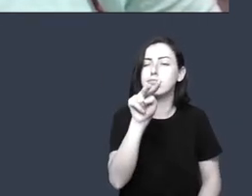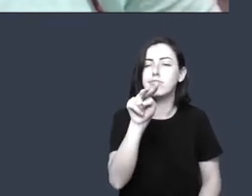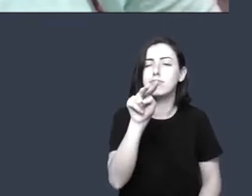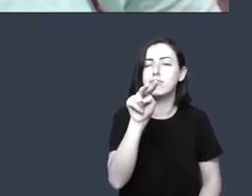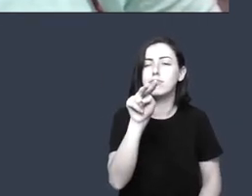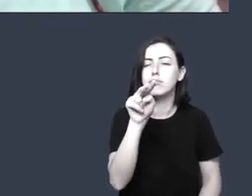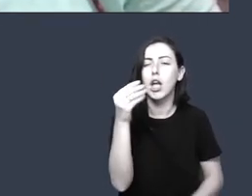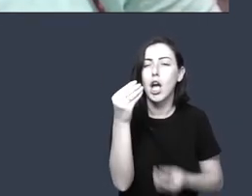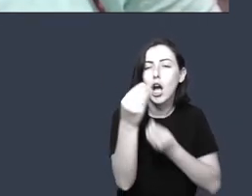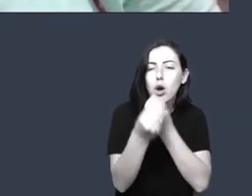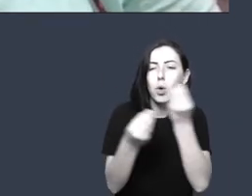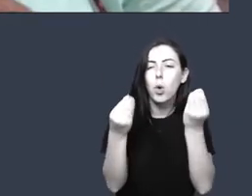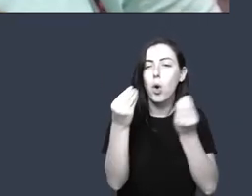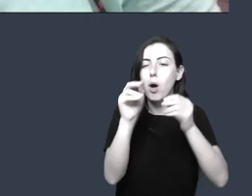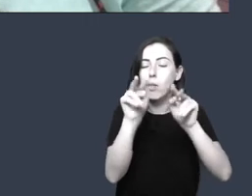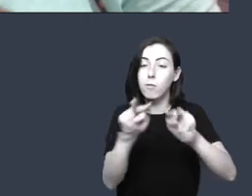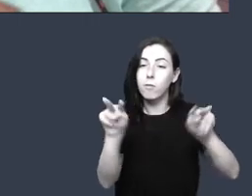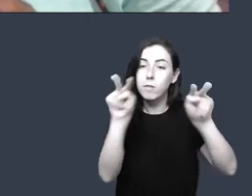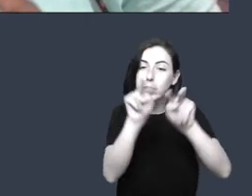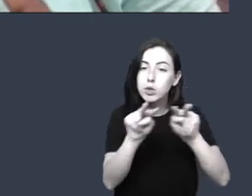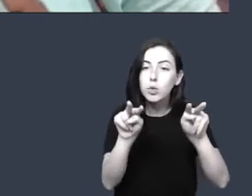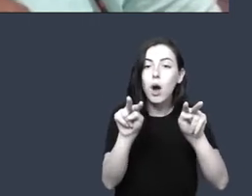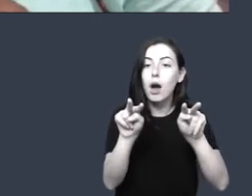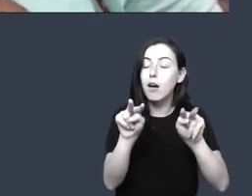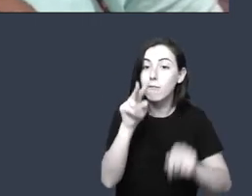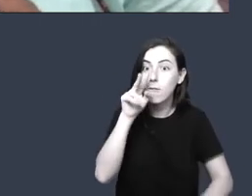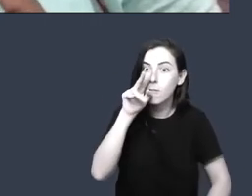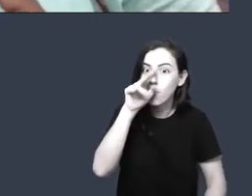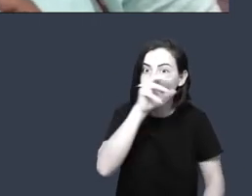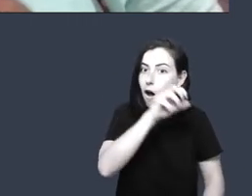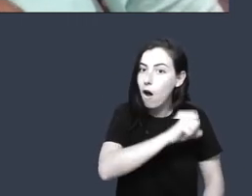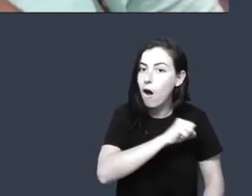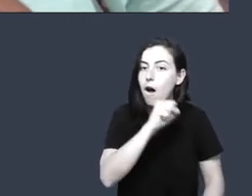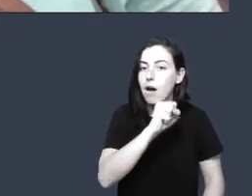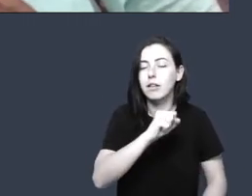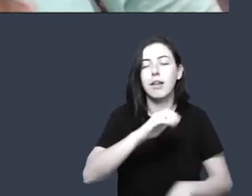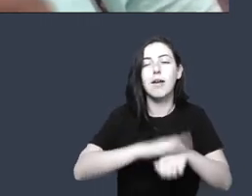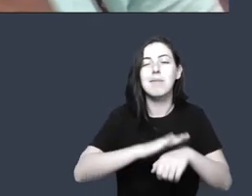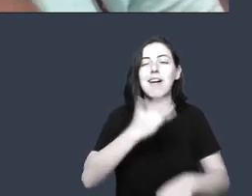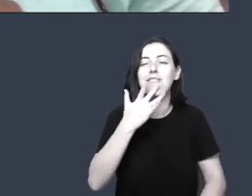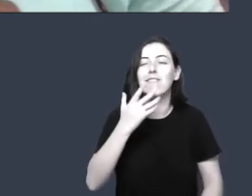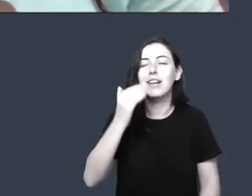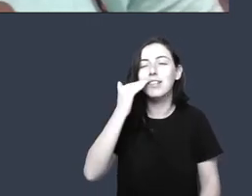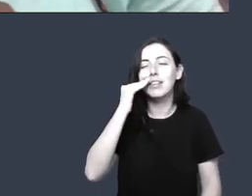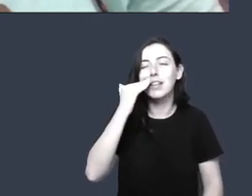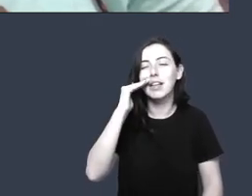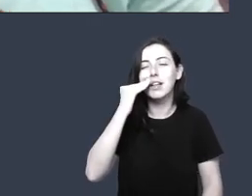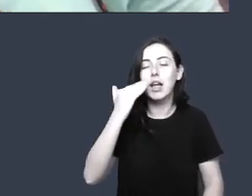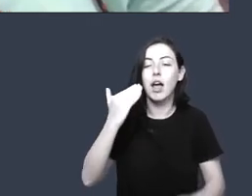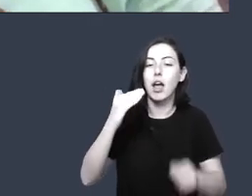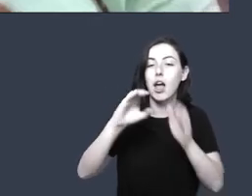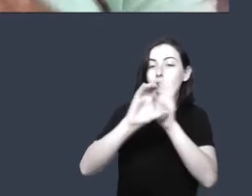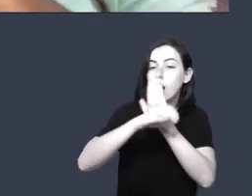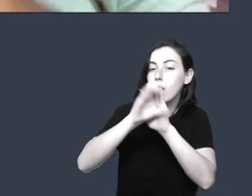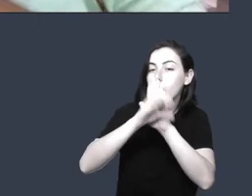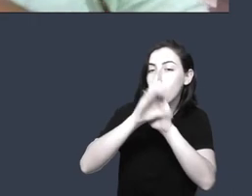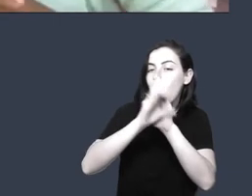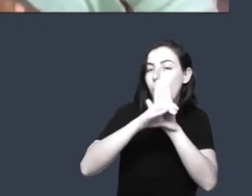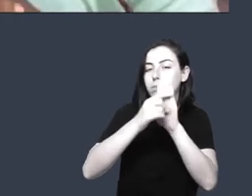visual dela, a parte de visualização, ela é bem forte. Então, é muito mais fácil você entender os conceitos que são... Esses conceitos